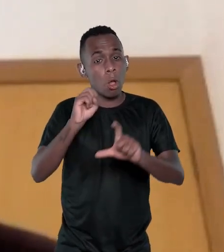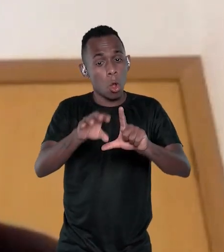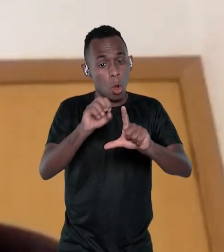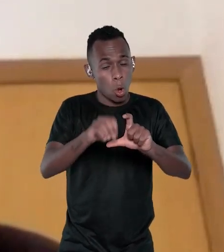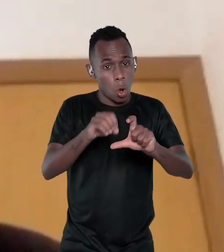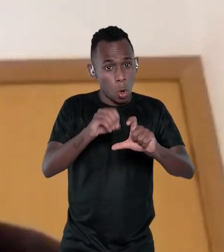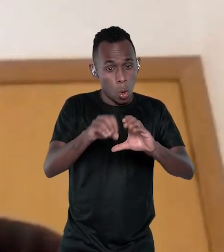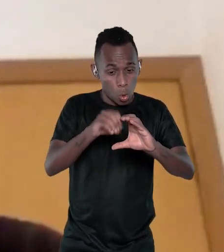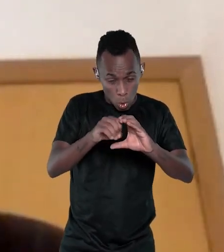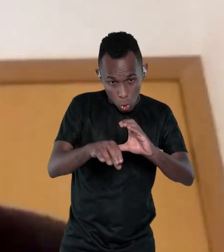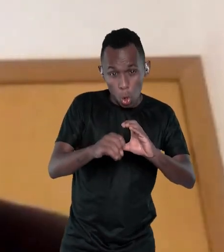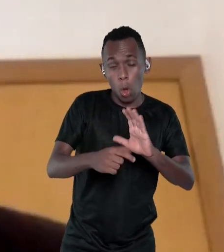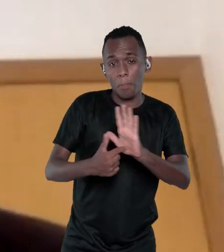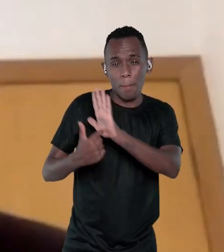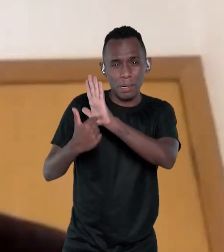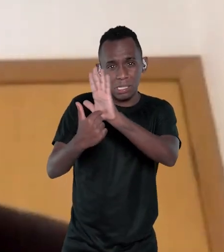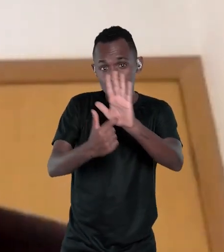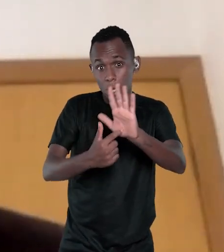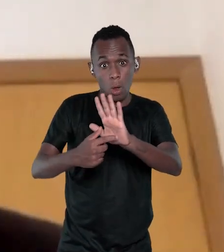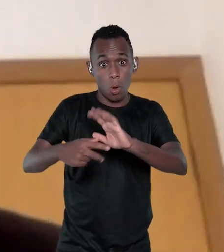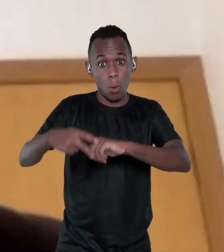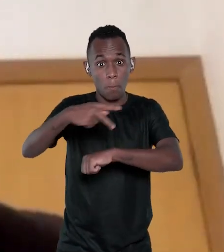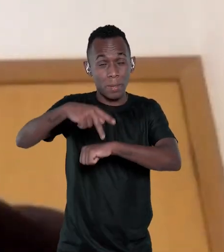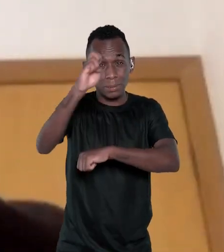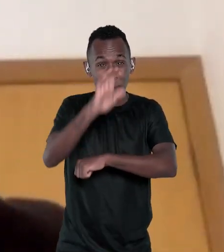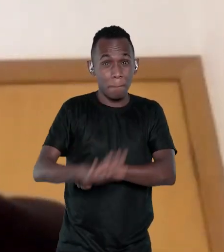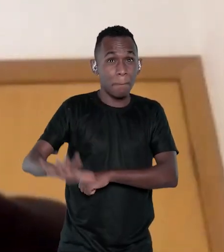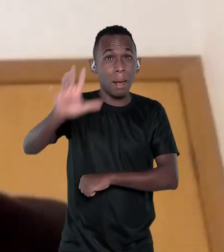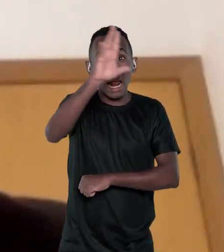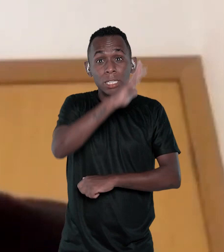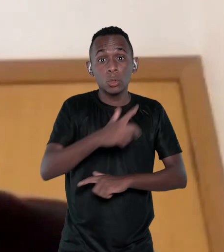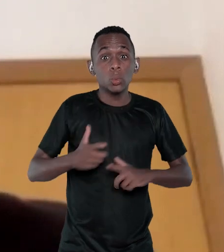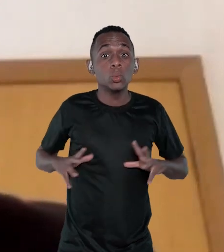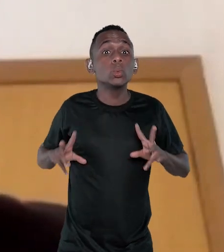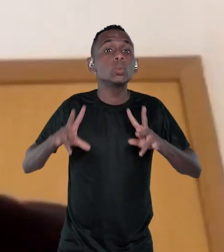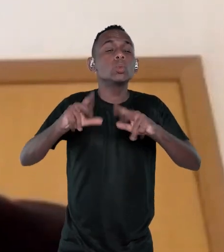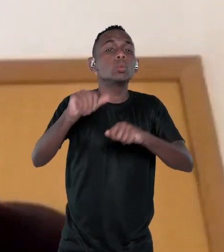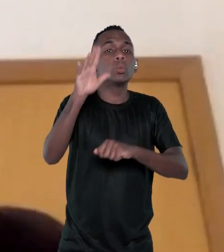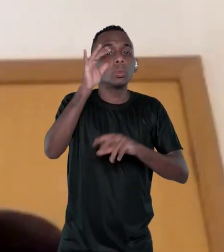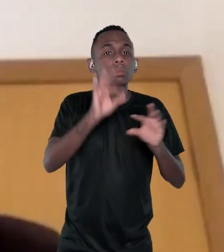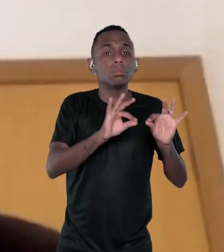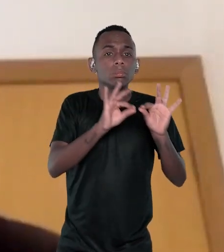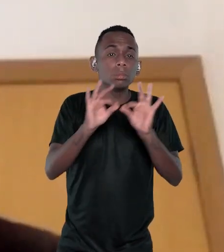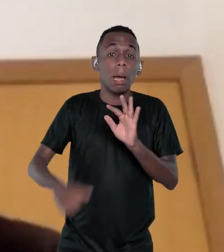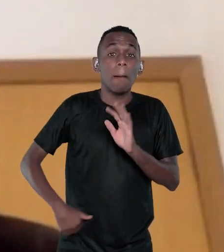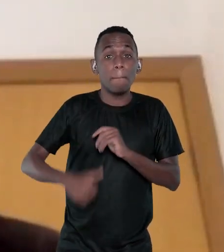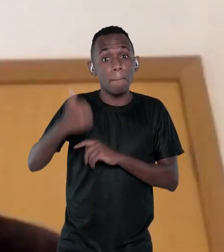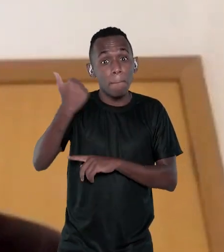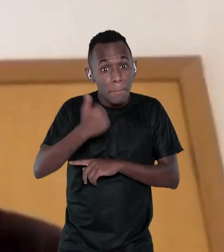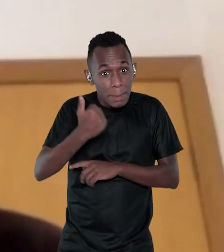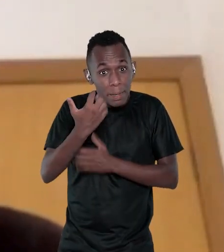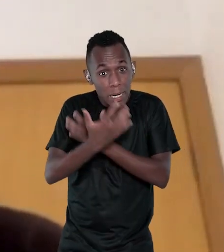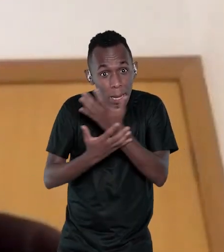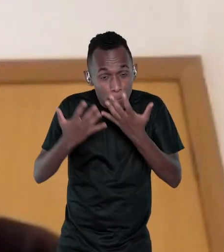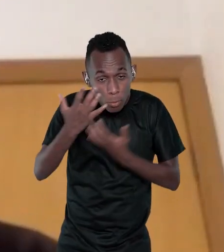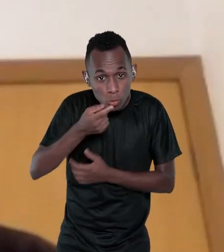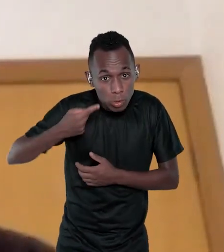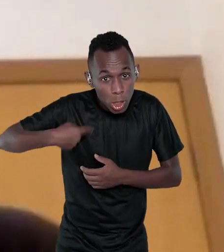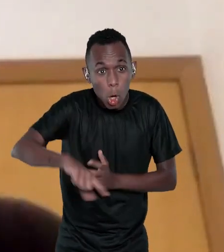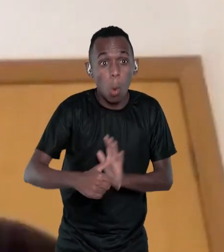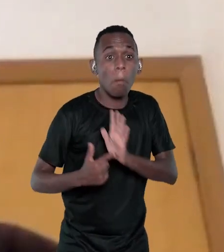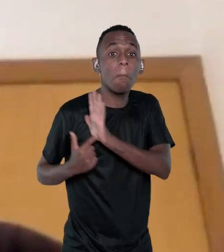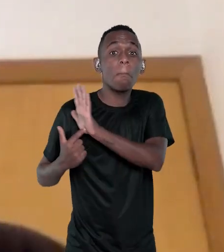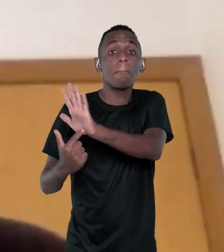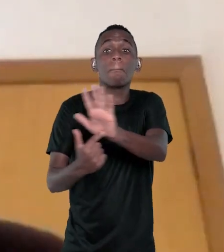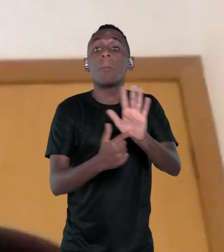72, transmitido pela Globo, para o Brasil inteiro. Então, era a primeira música que